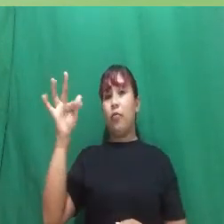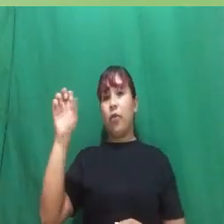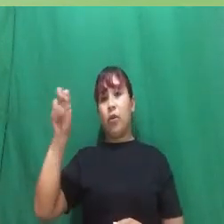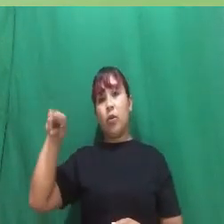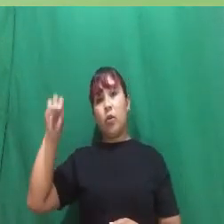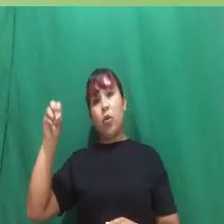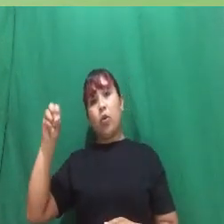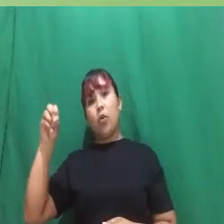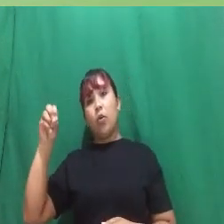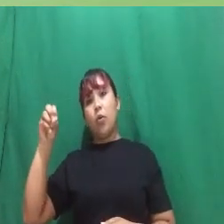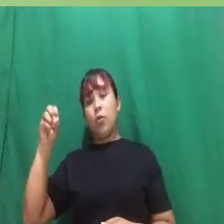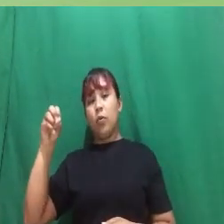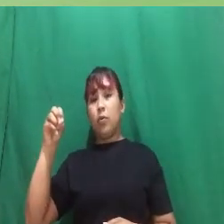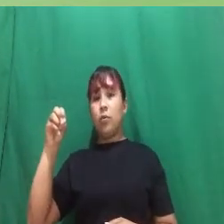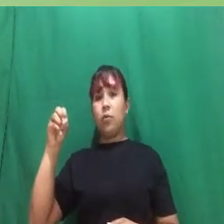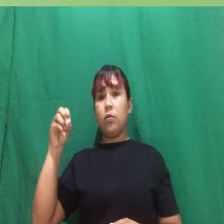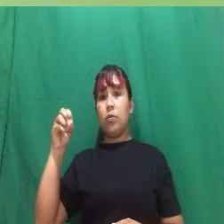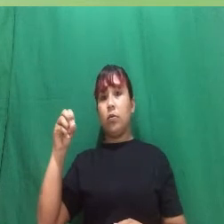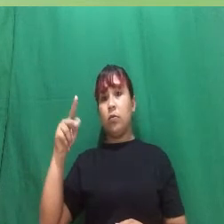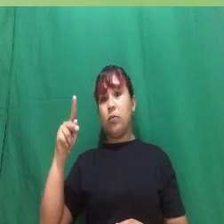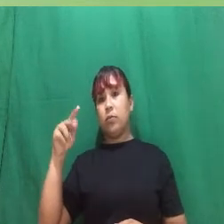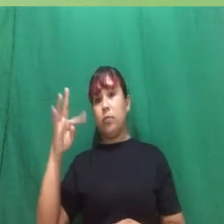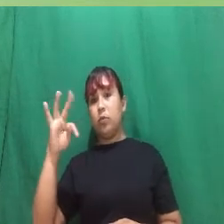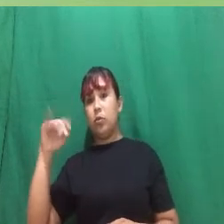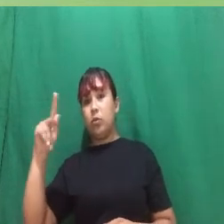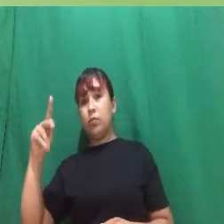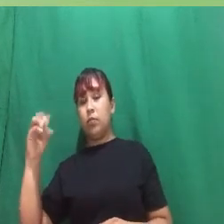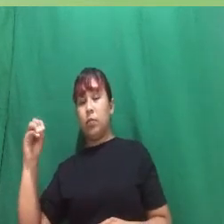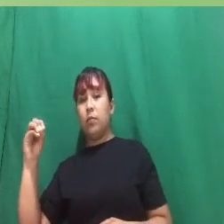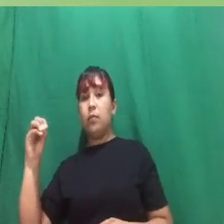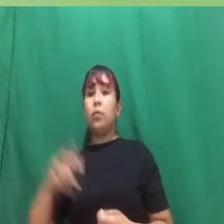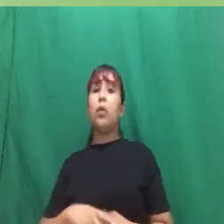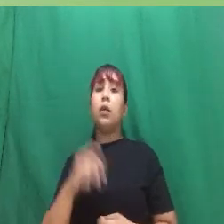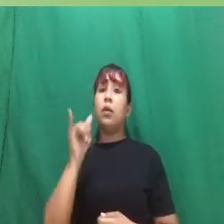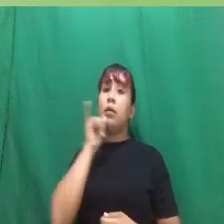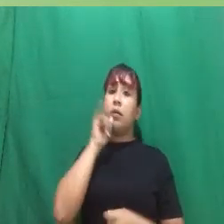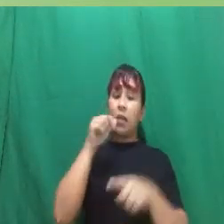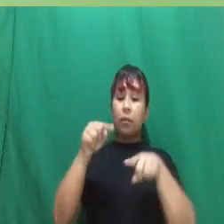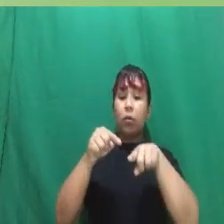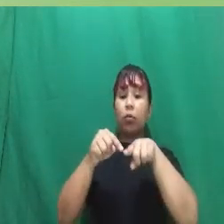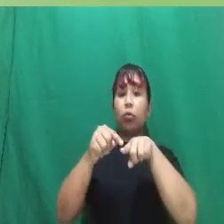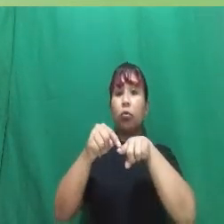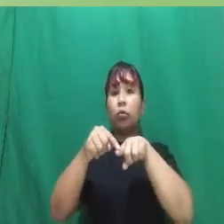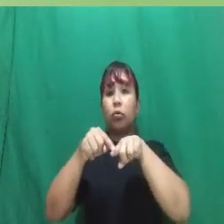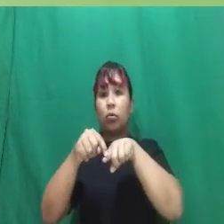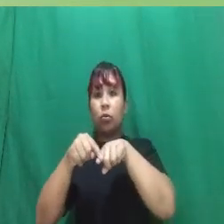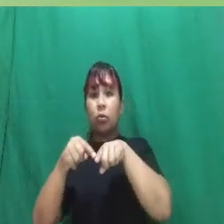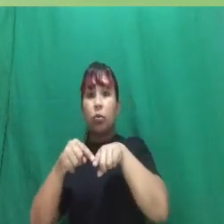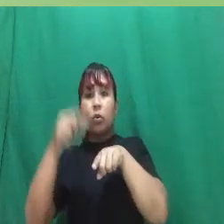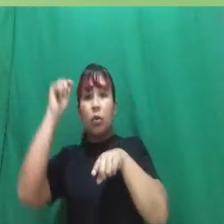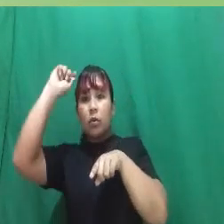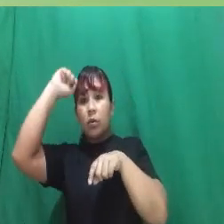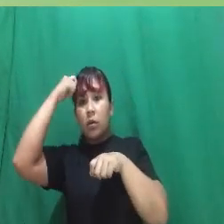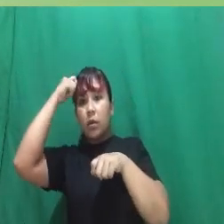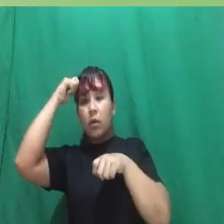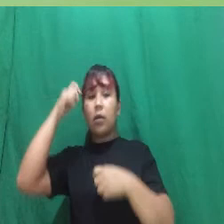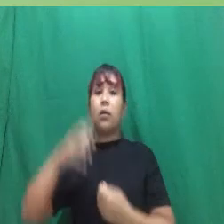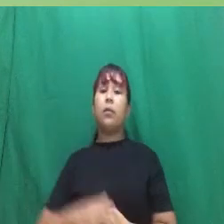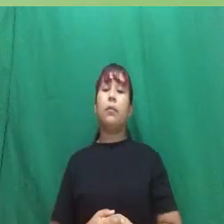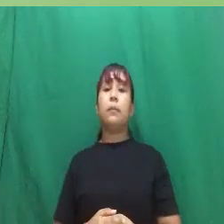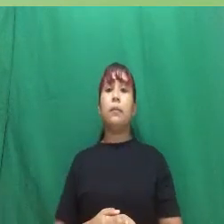Antônio Filho, porque uma pessoa uma vez me disse até assim, inclusive uma professora, ó, Davi, você é um